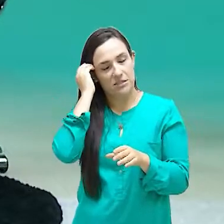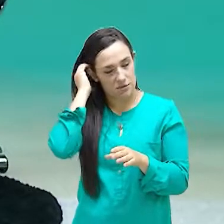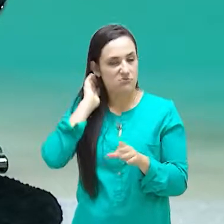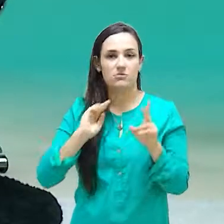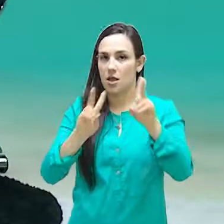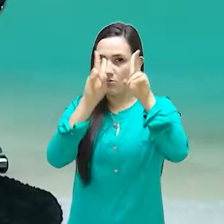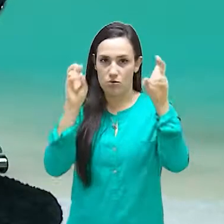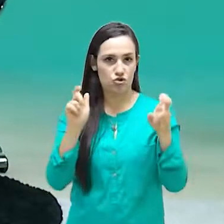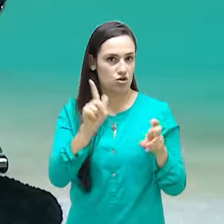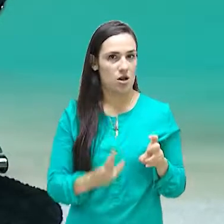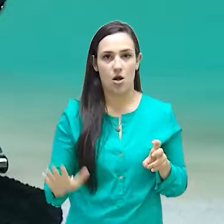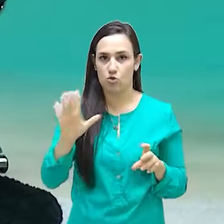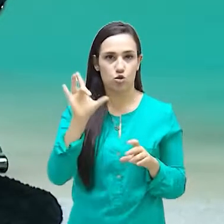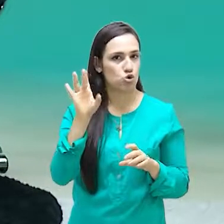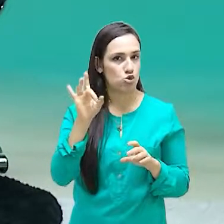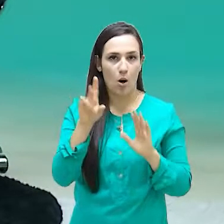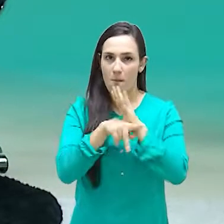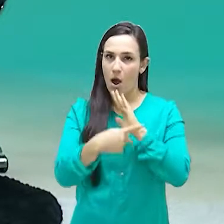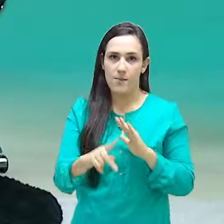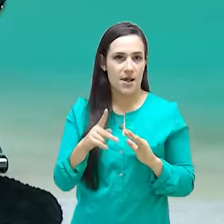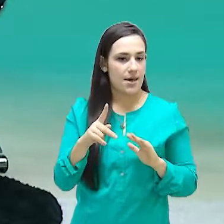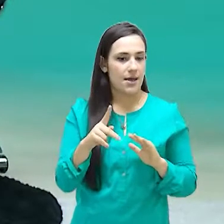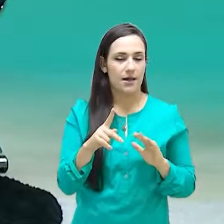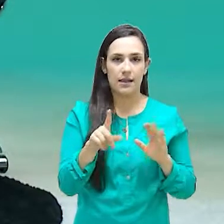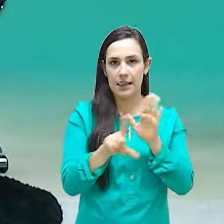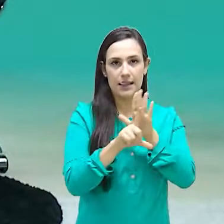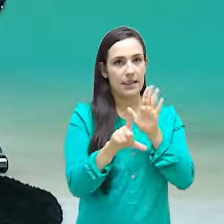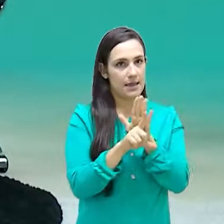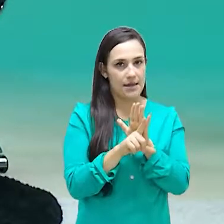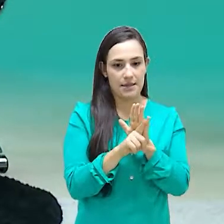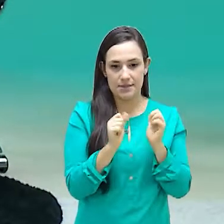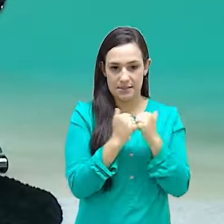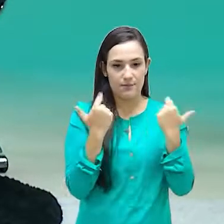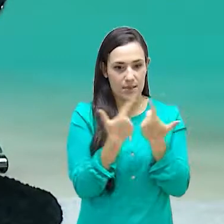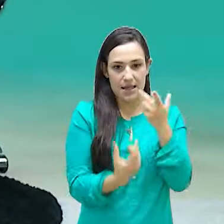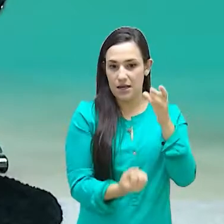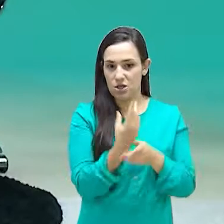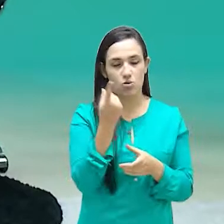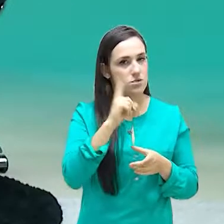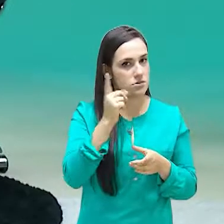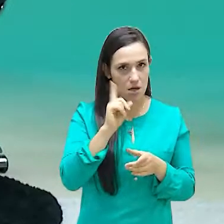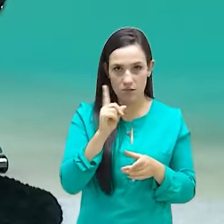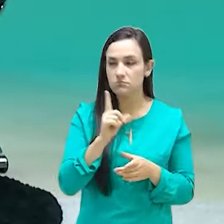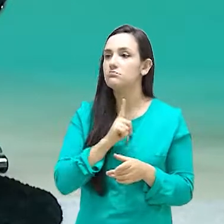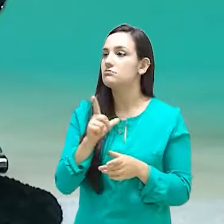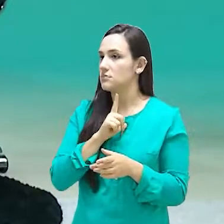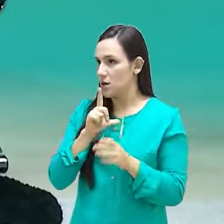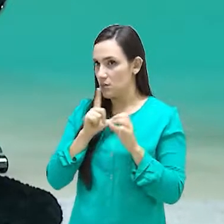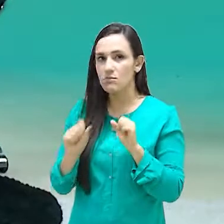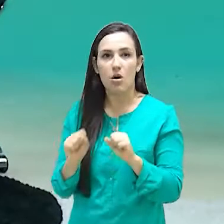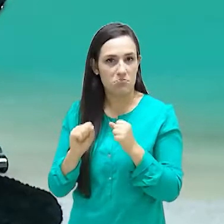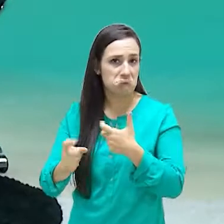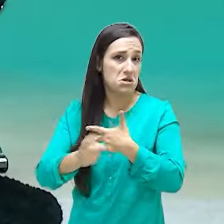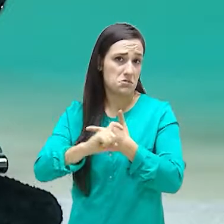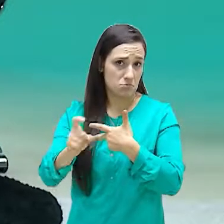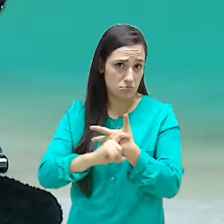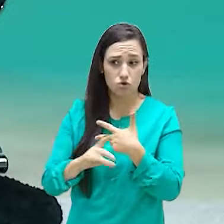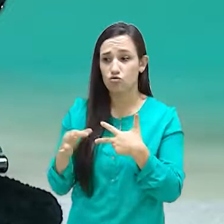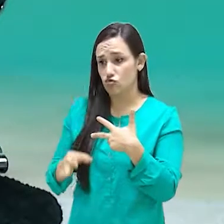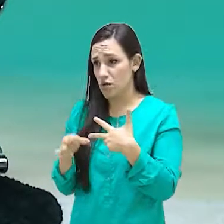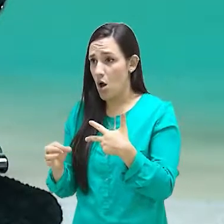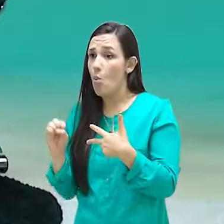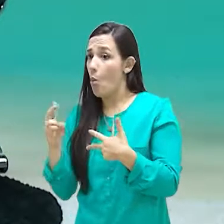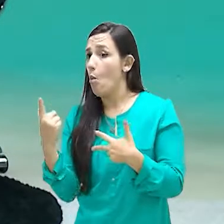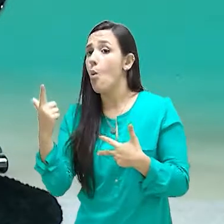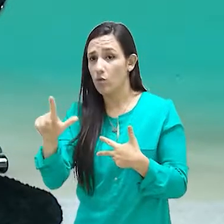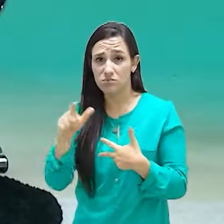Tratamos de temas de forma geral, não buscamos apenas as de iniciativa de parlamentares, de iniciativa do